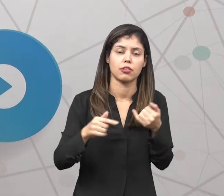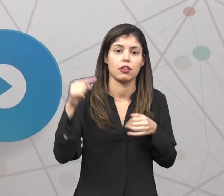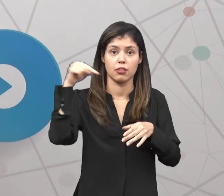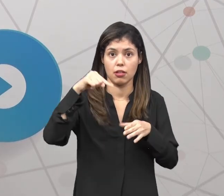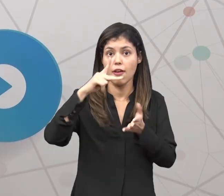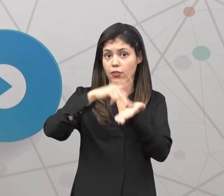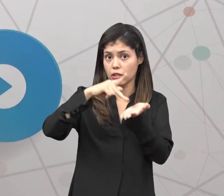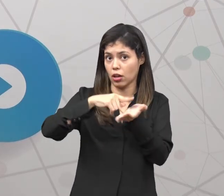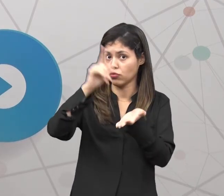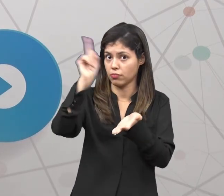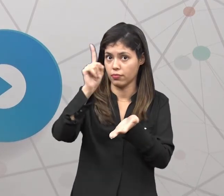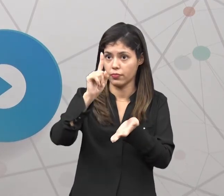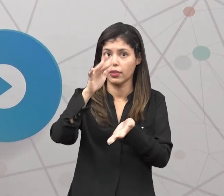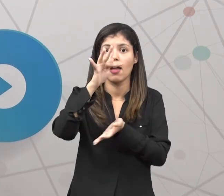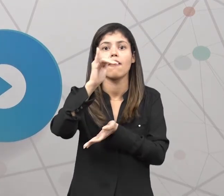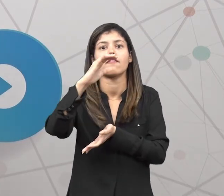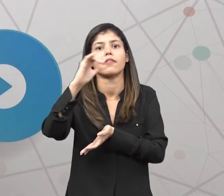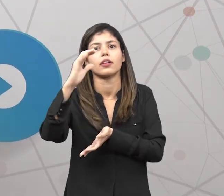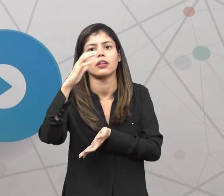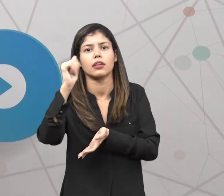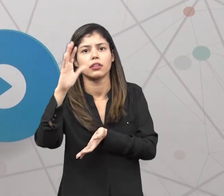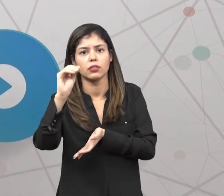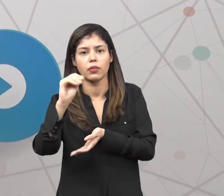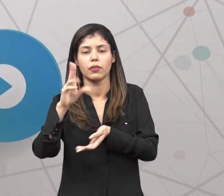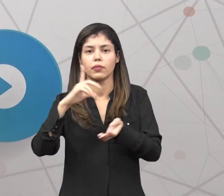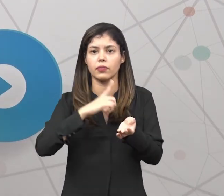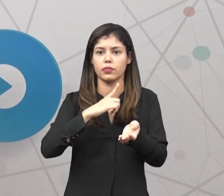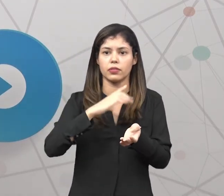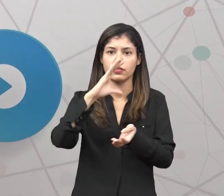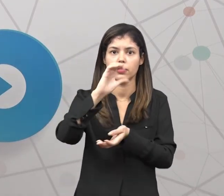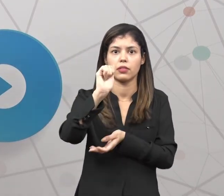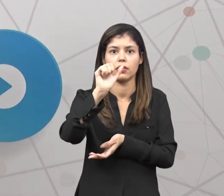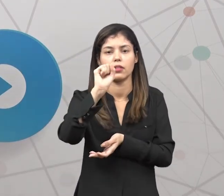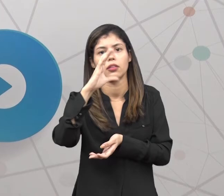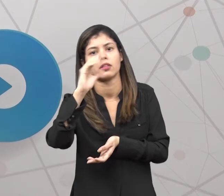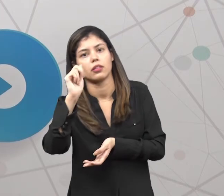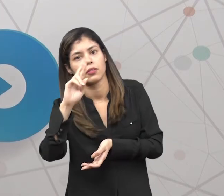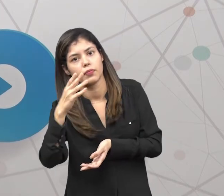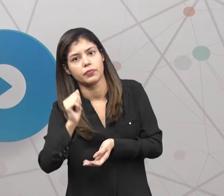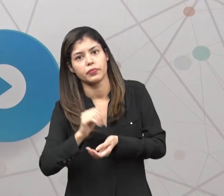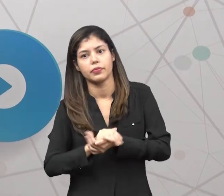é verdadeiro, com a ficção. Temos mais esse aqui, ó, Cascão, ó, do